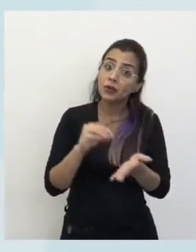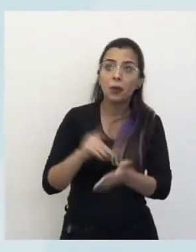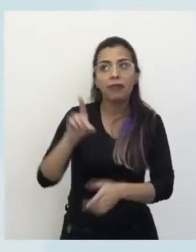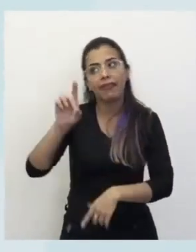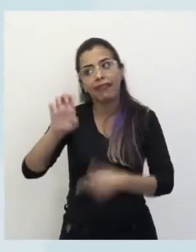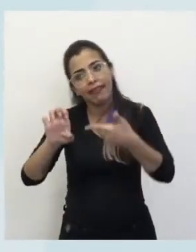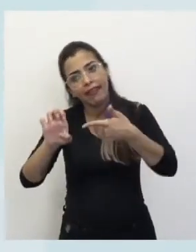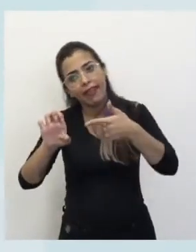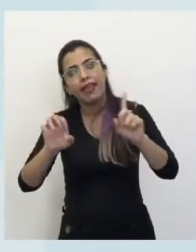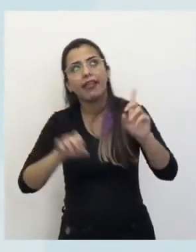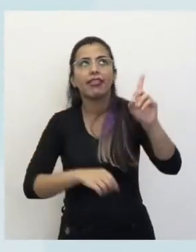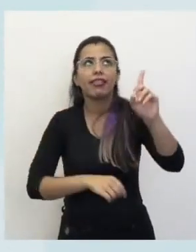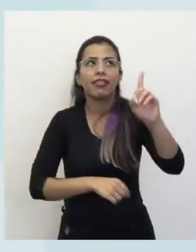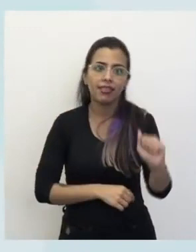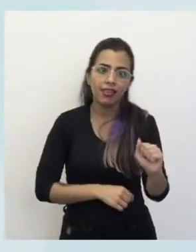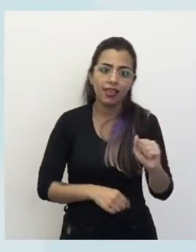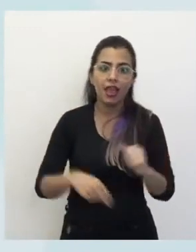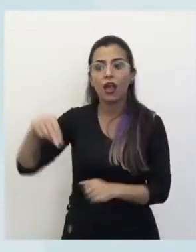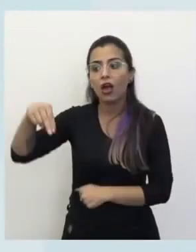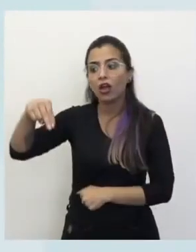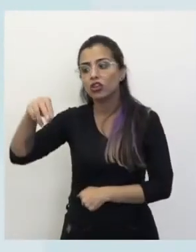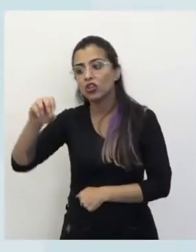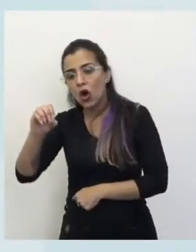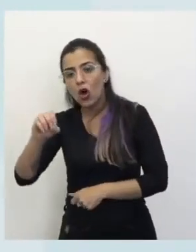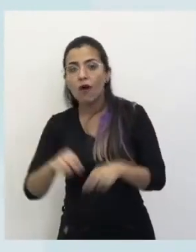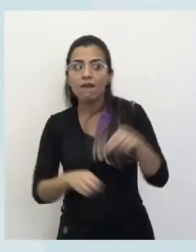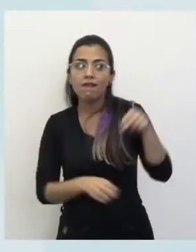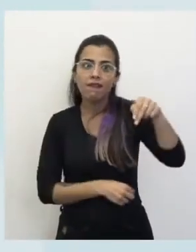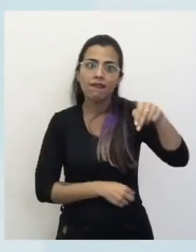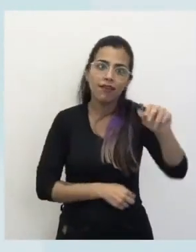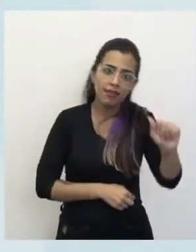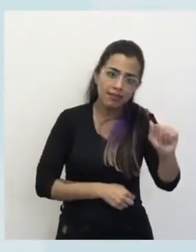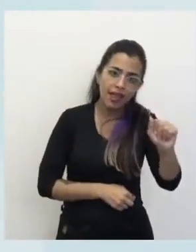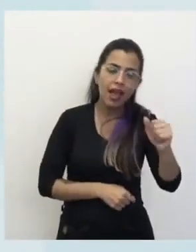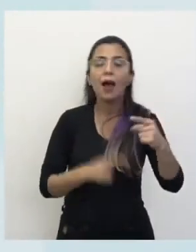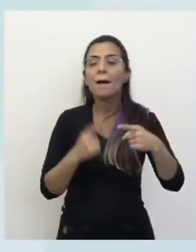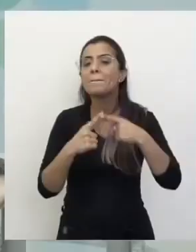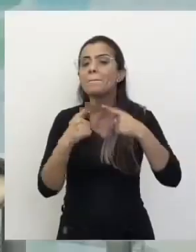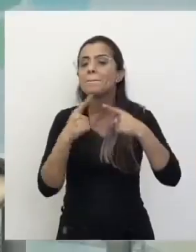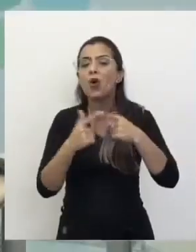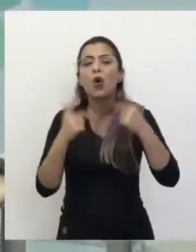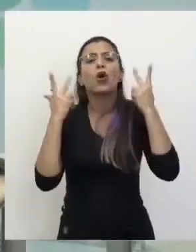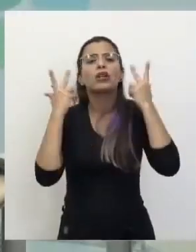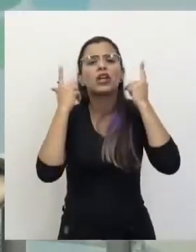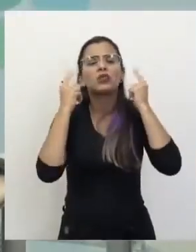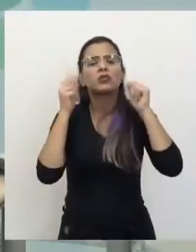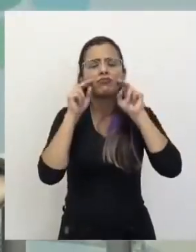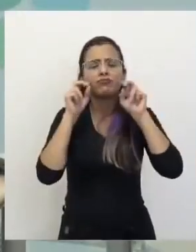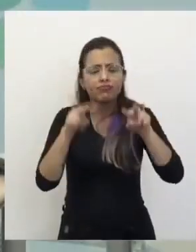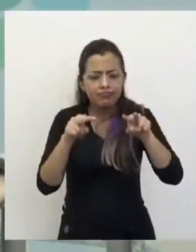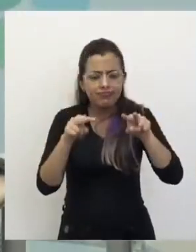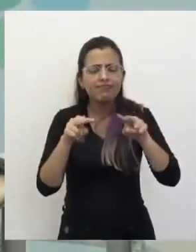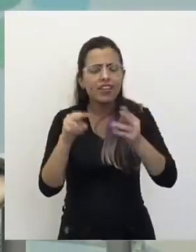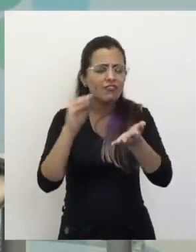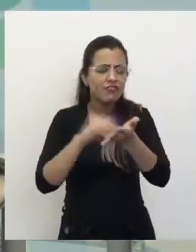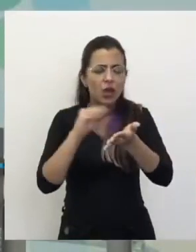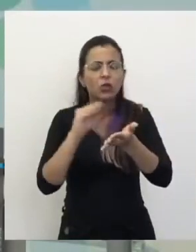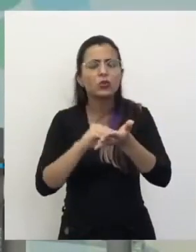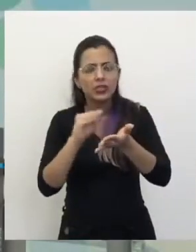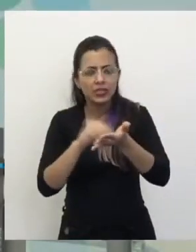falta um dá, falta um no, um na, porque eu acho que naturalmente vocês percebem onde a gente coloca